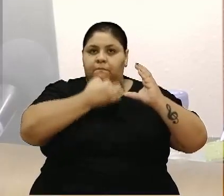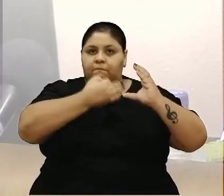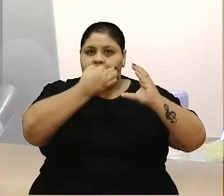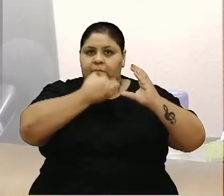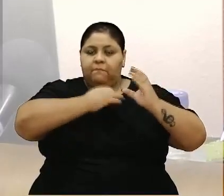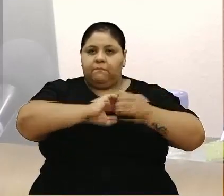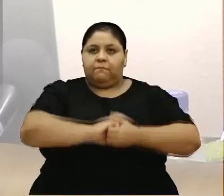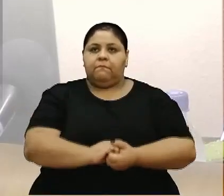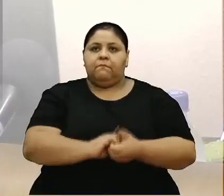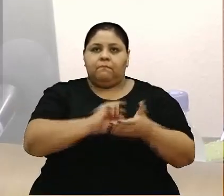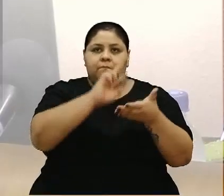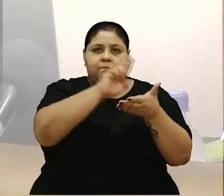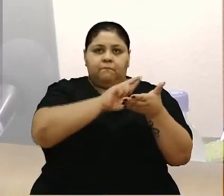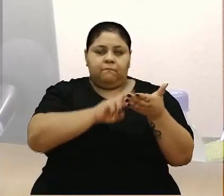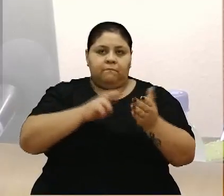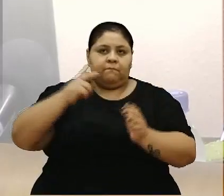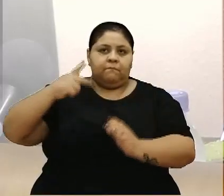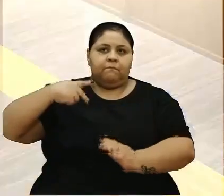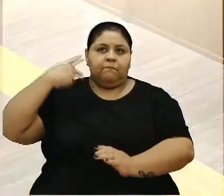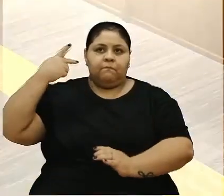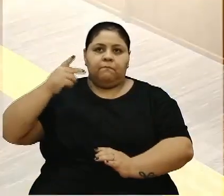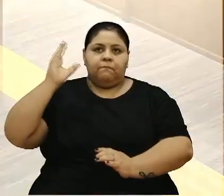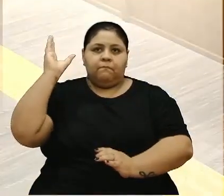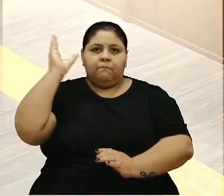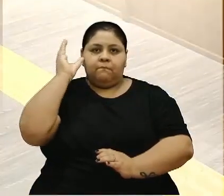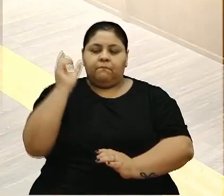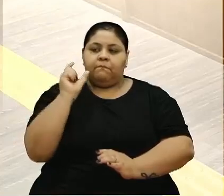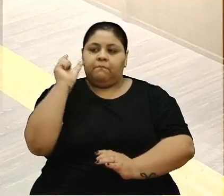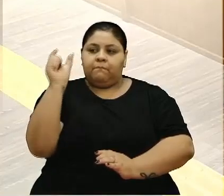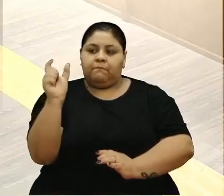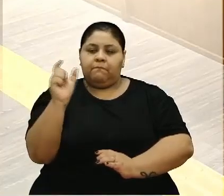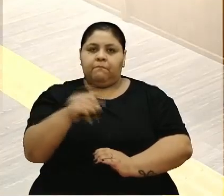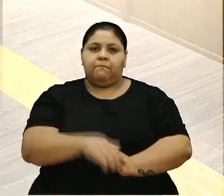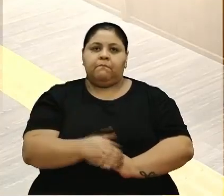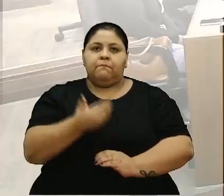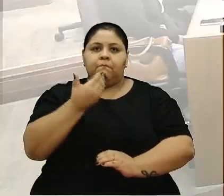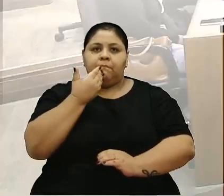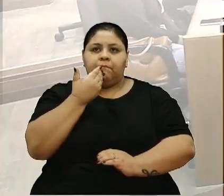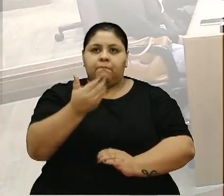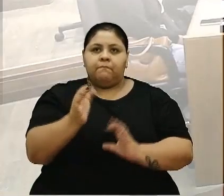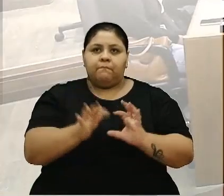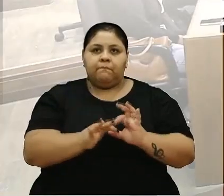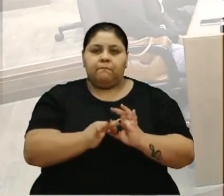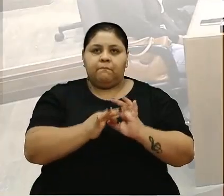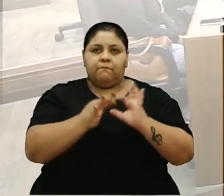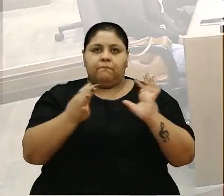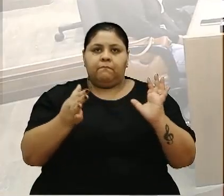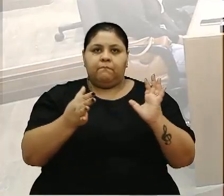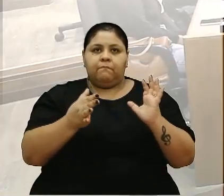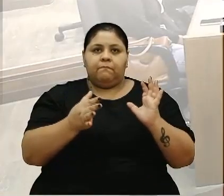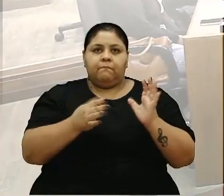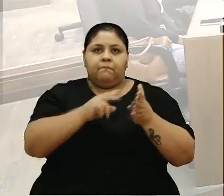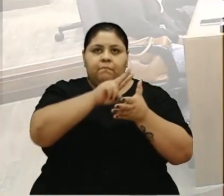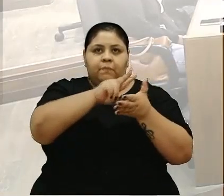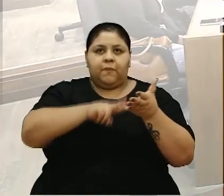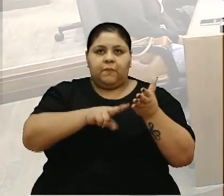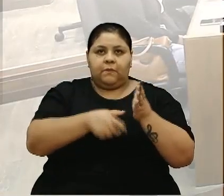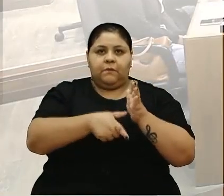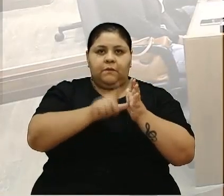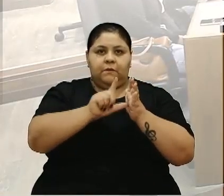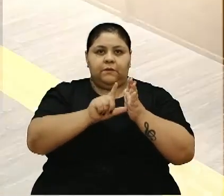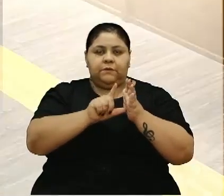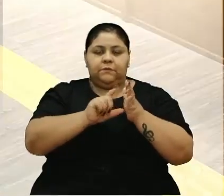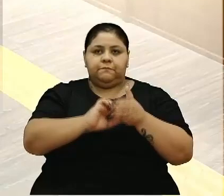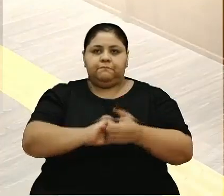Sul. Relator, vereador Cadori, com a palavra o relator. Peço dispensa da leitura por ter sido realizada na primeira discussão.